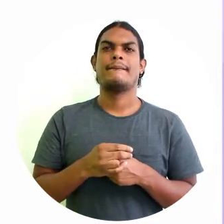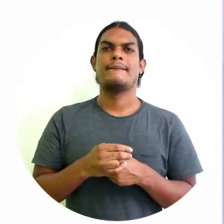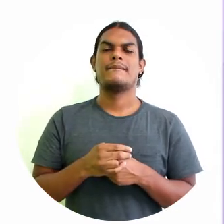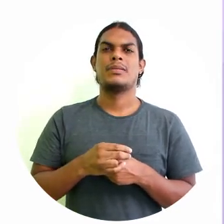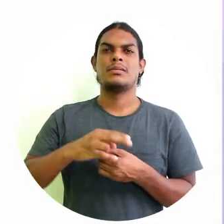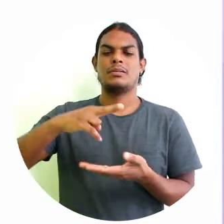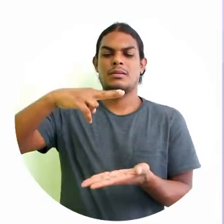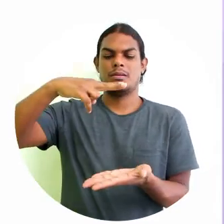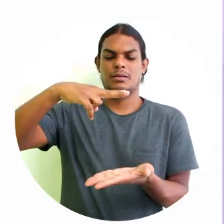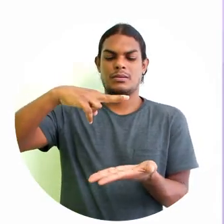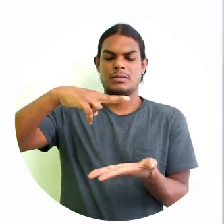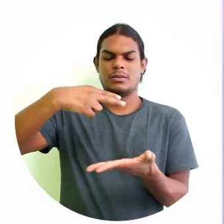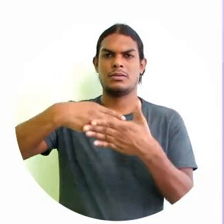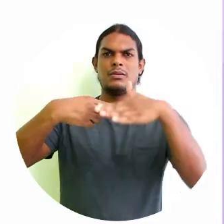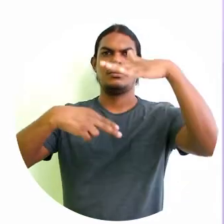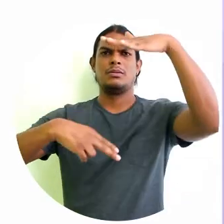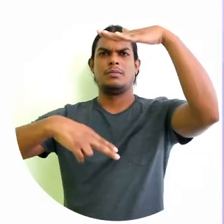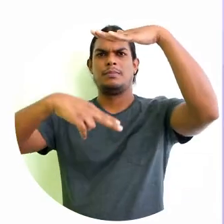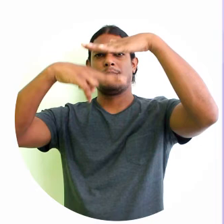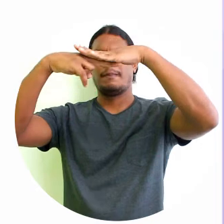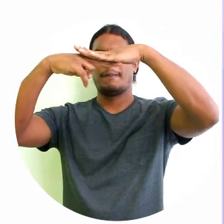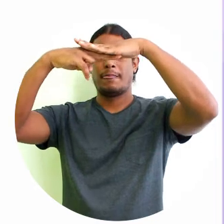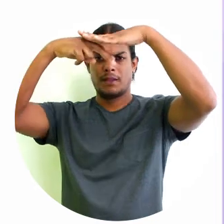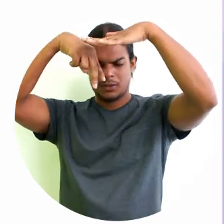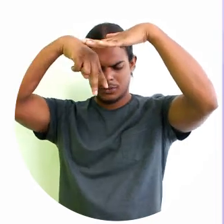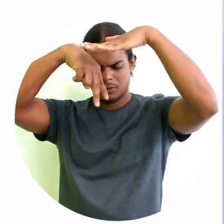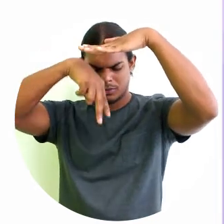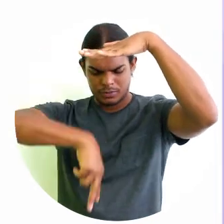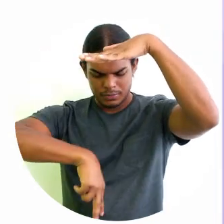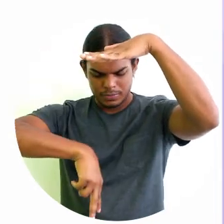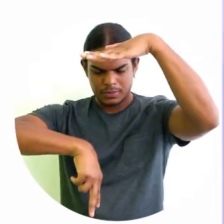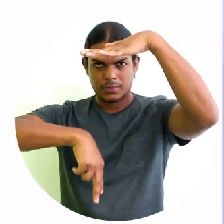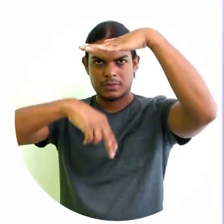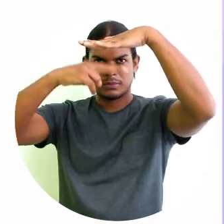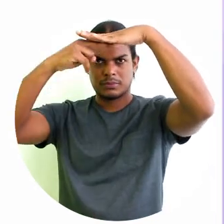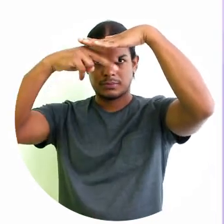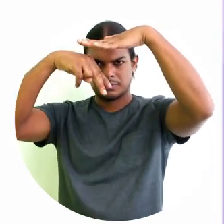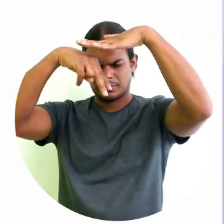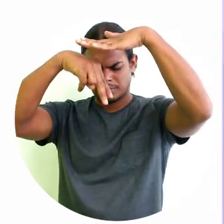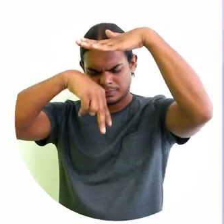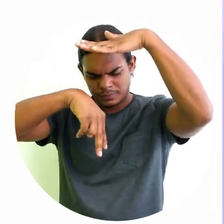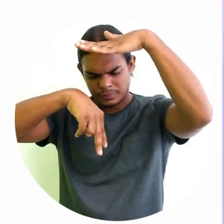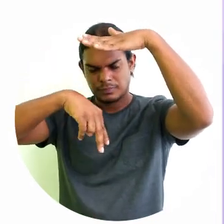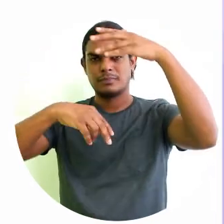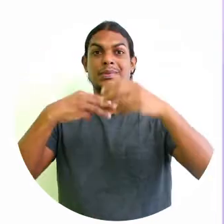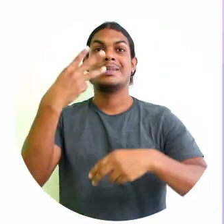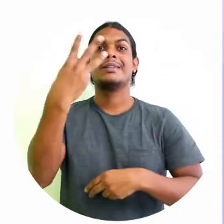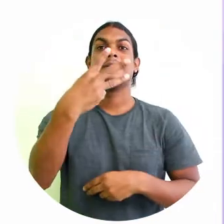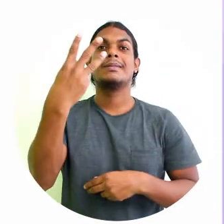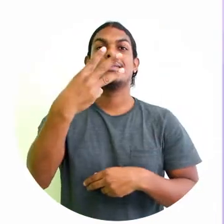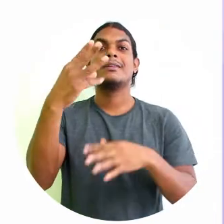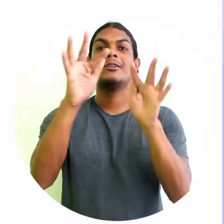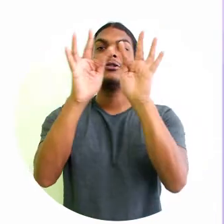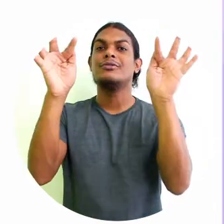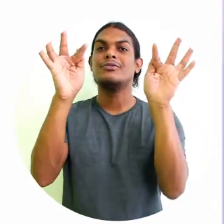observando essa cena de cima. Então, o Escher conseguiu 3 perspectivas diferentes